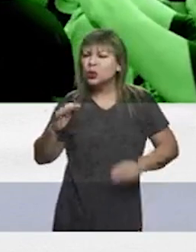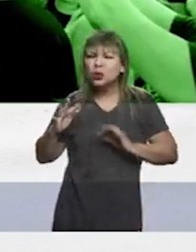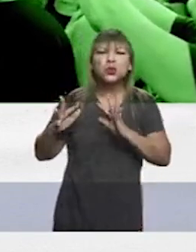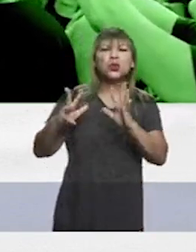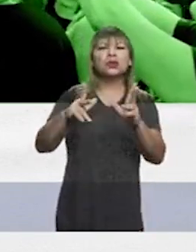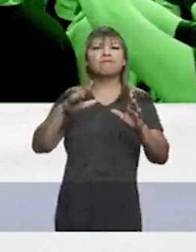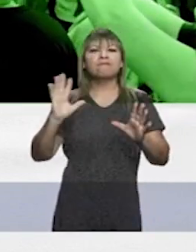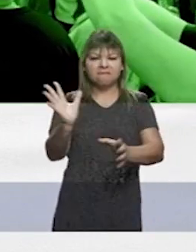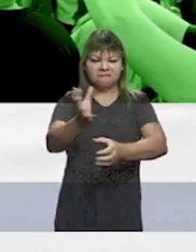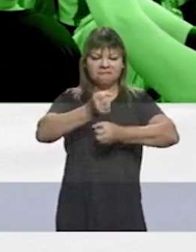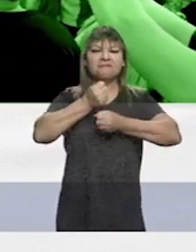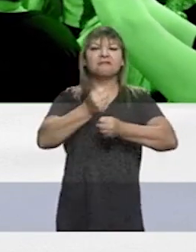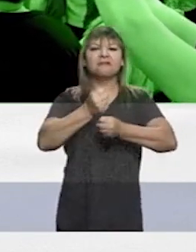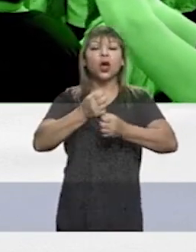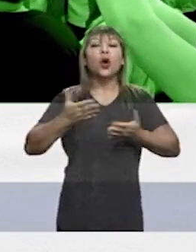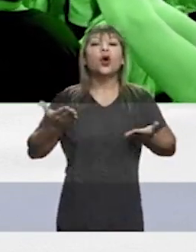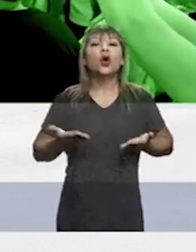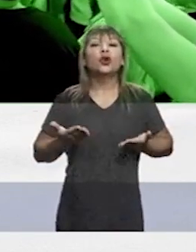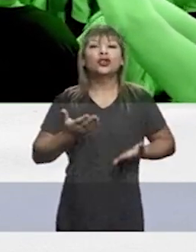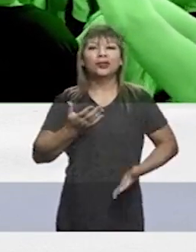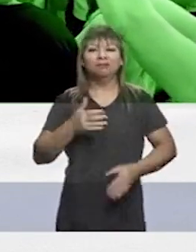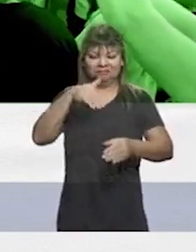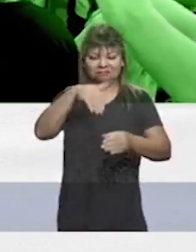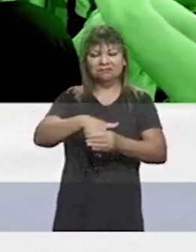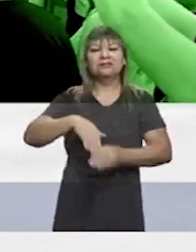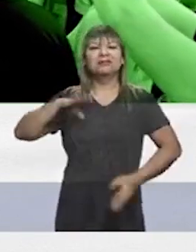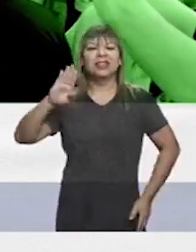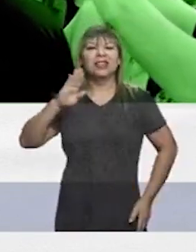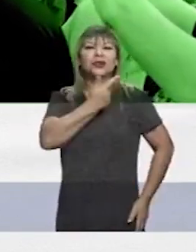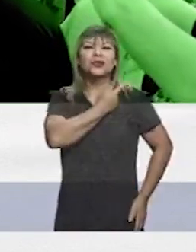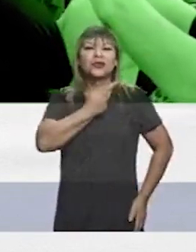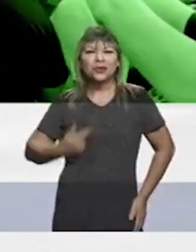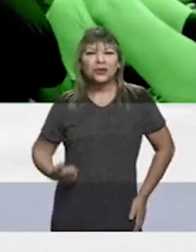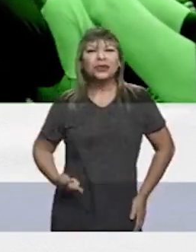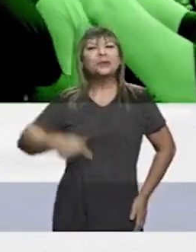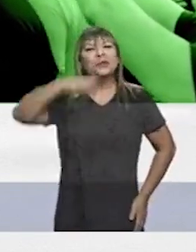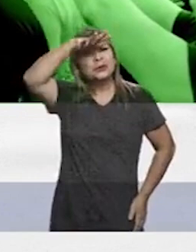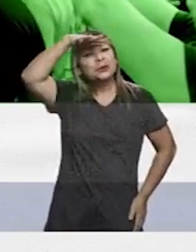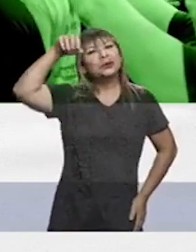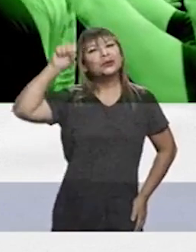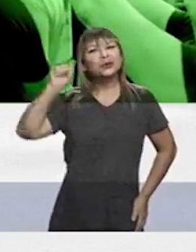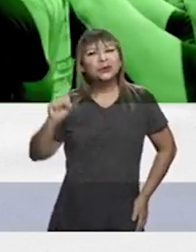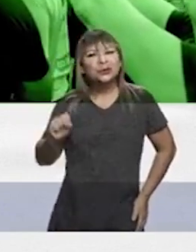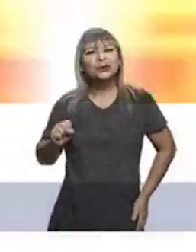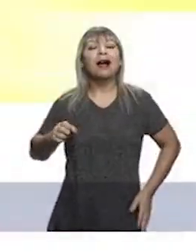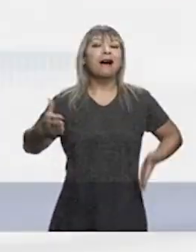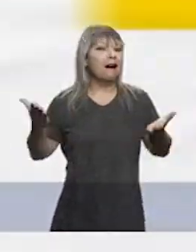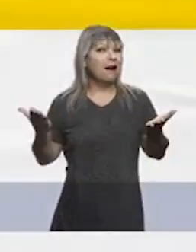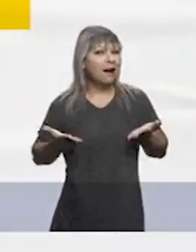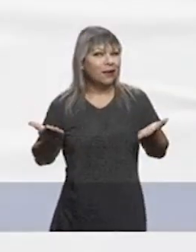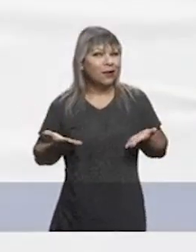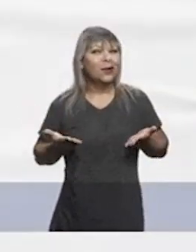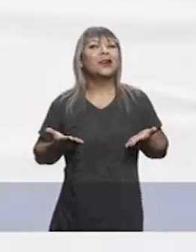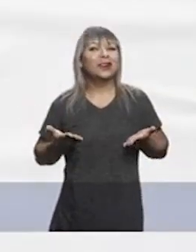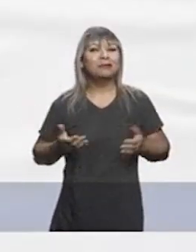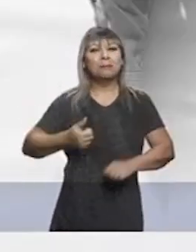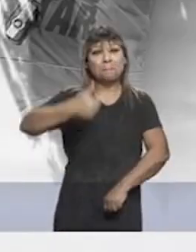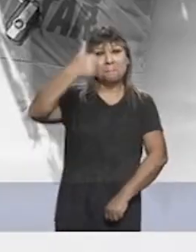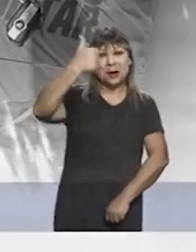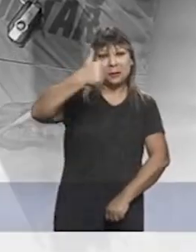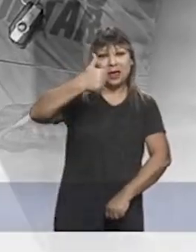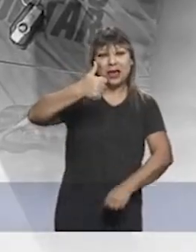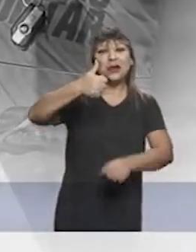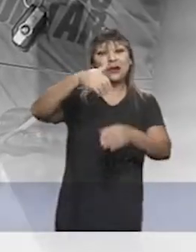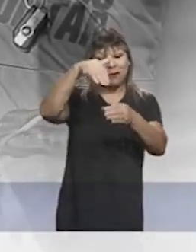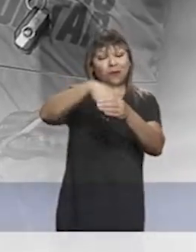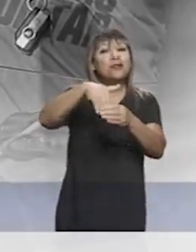com toda essa confiança, hoje é candidato ao governo de Mato Grosso do Sul. E agora chegou em